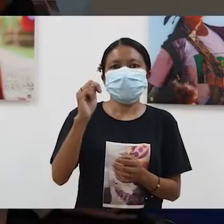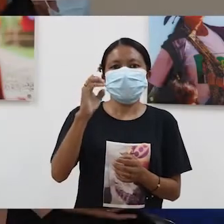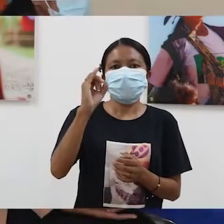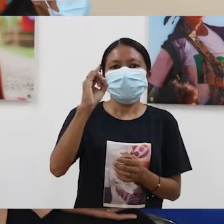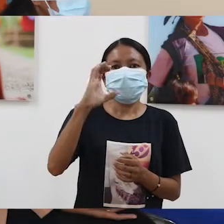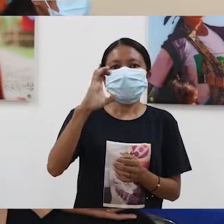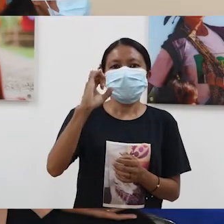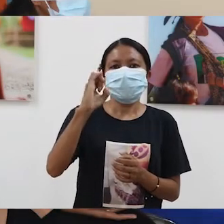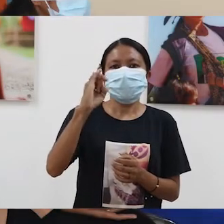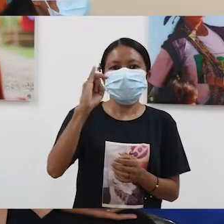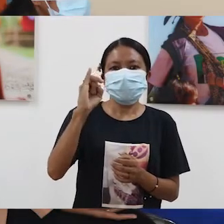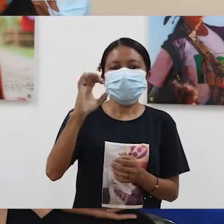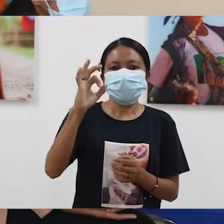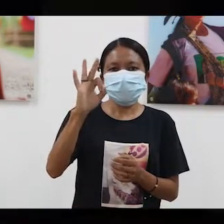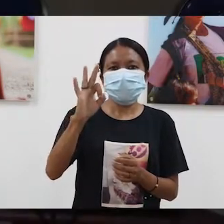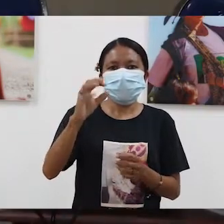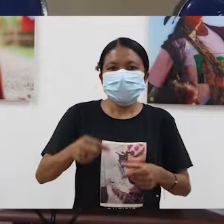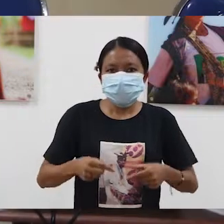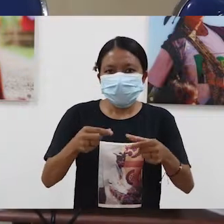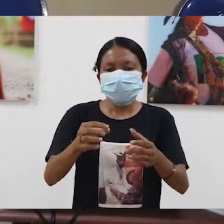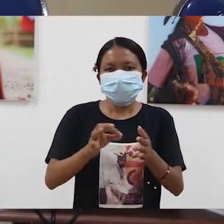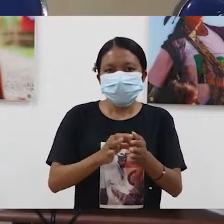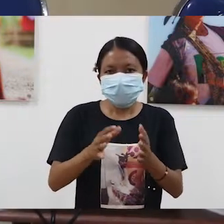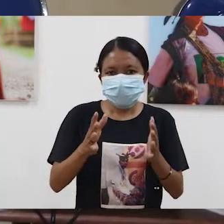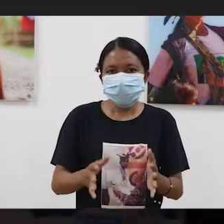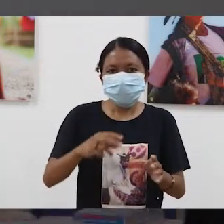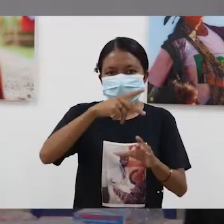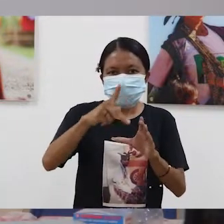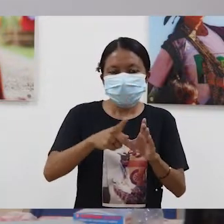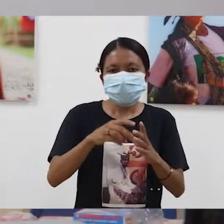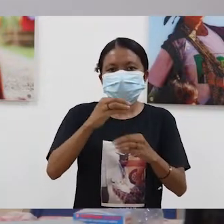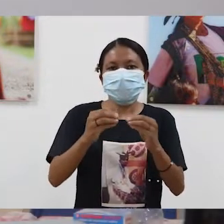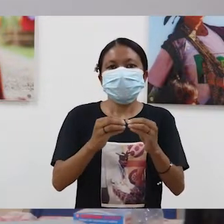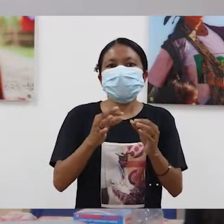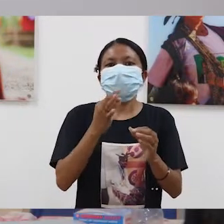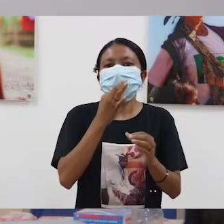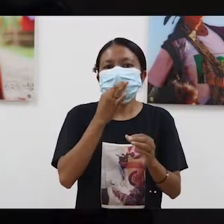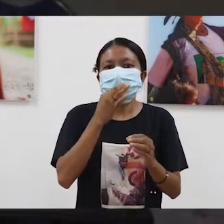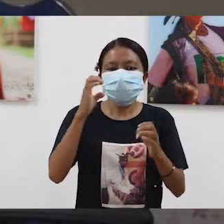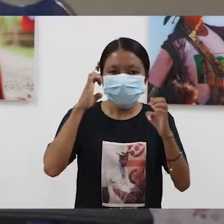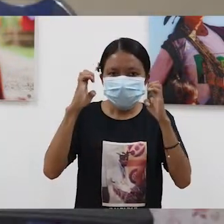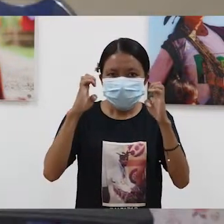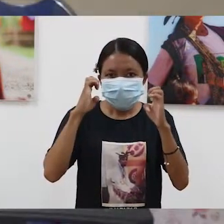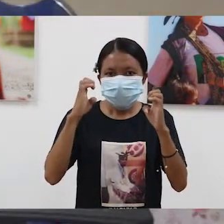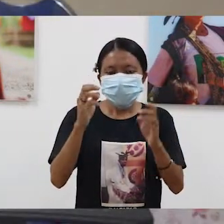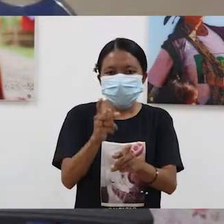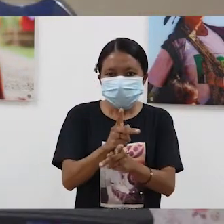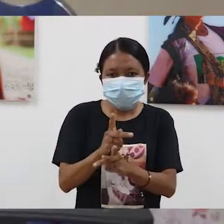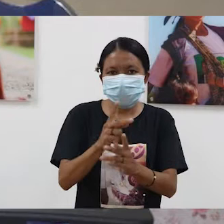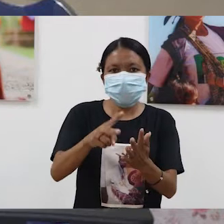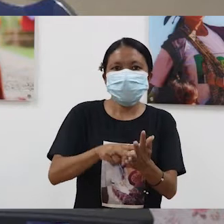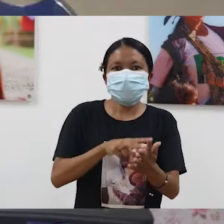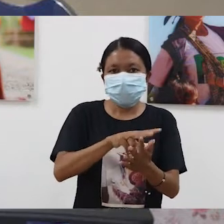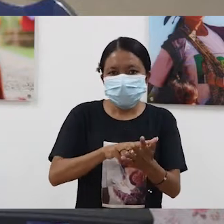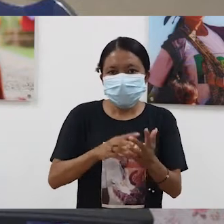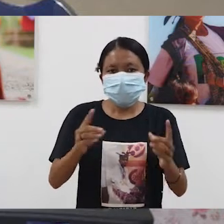ba participante sira konaba, nutrição, educação, na prevenção de violência, a soro